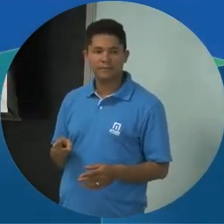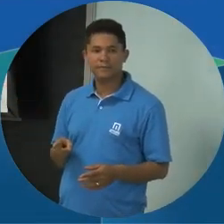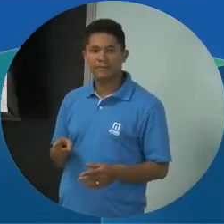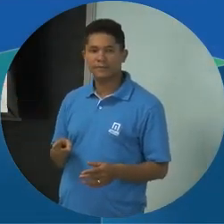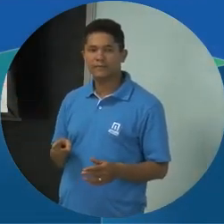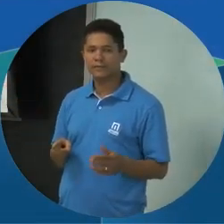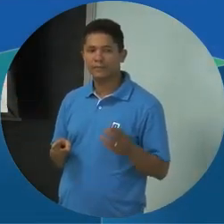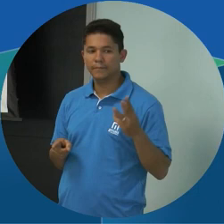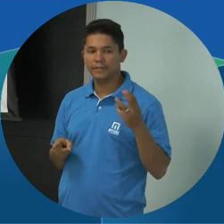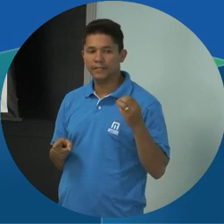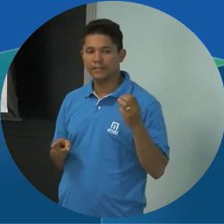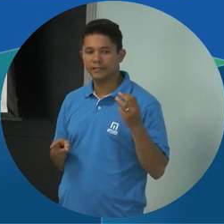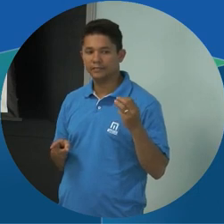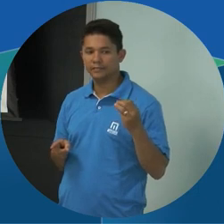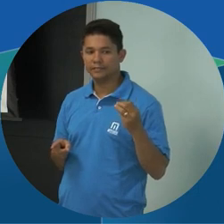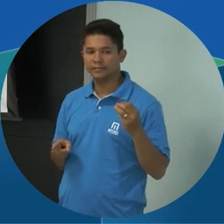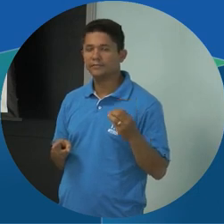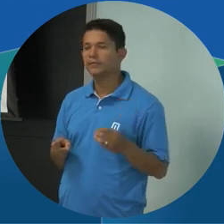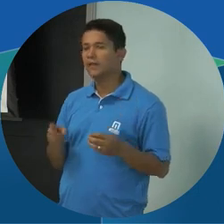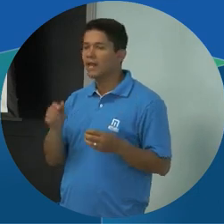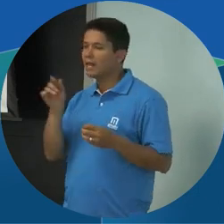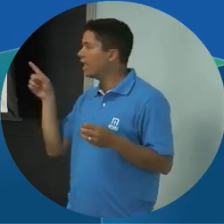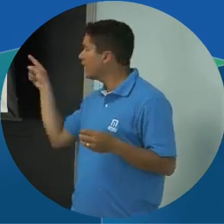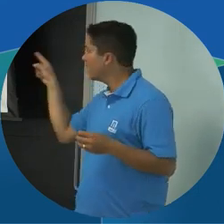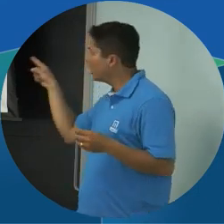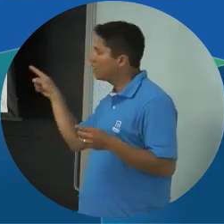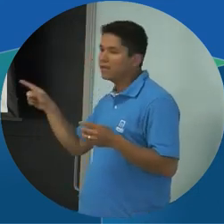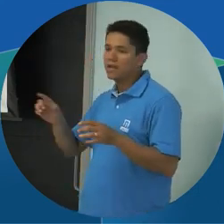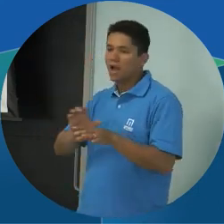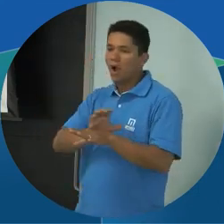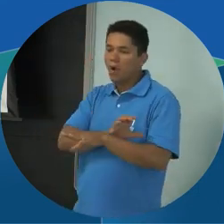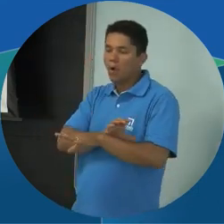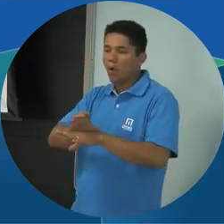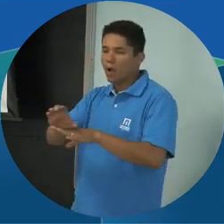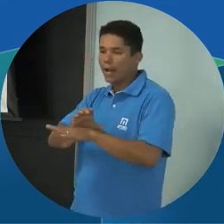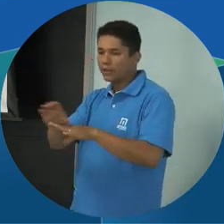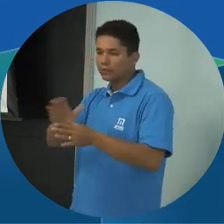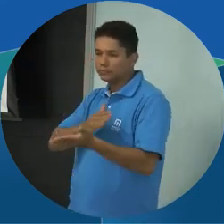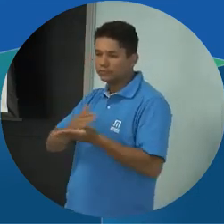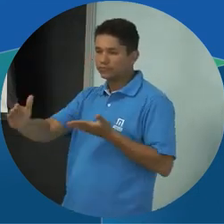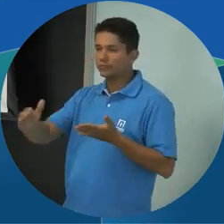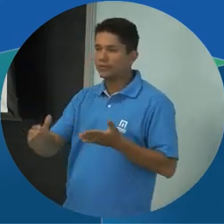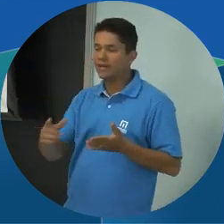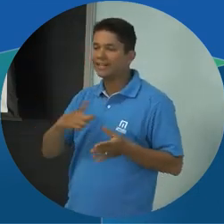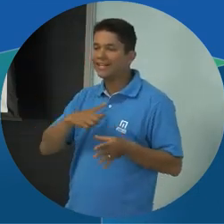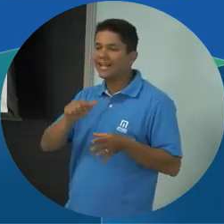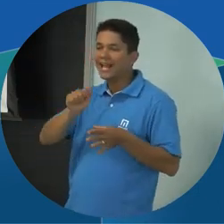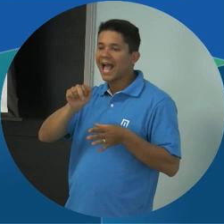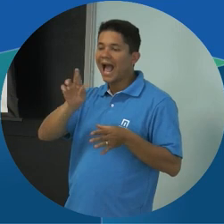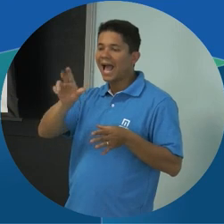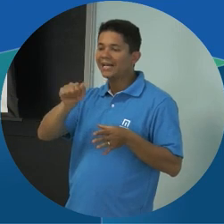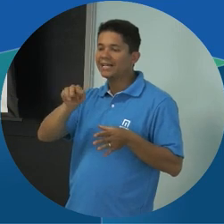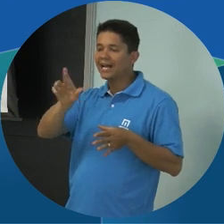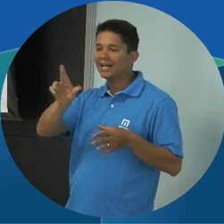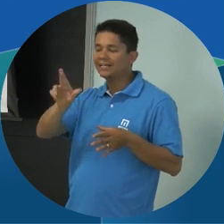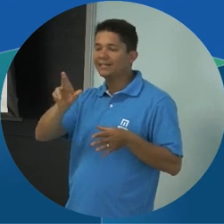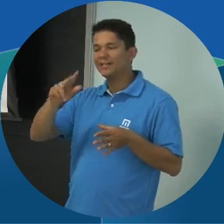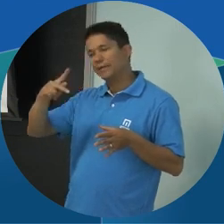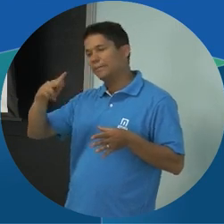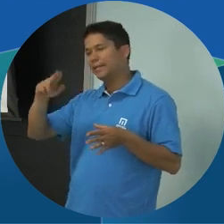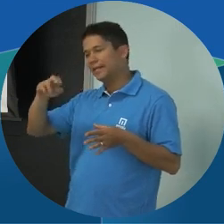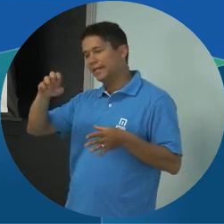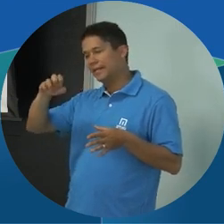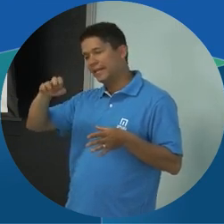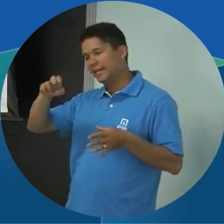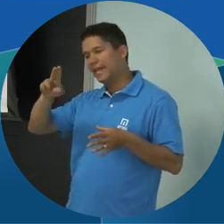bico para fazer remoção de concreto. Tá? Porém, existem muitas variações. Tá? Eu tenho variação numa